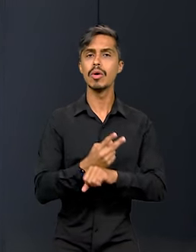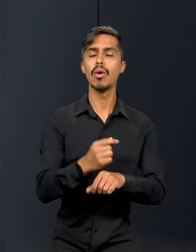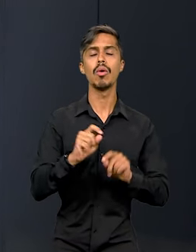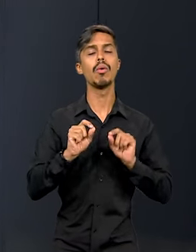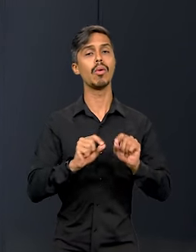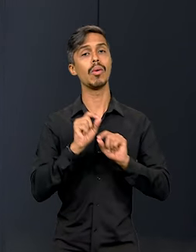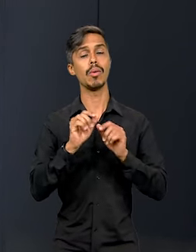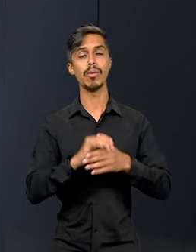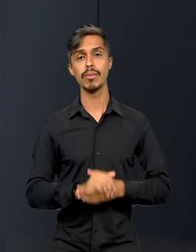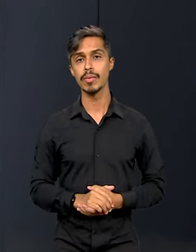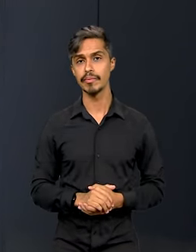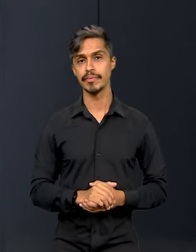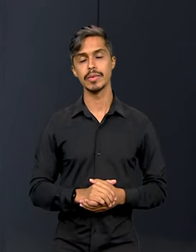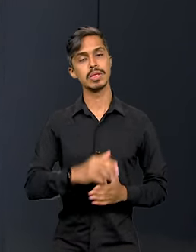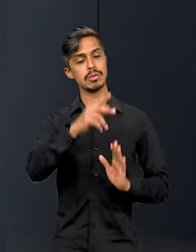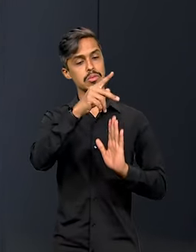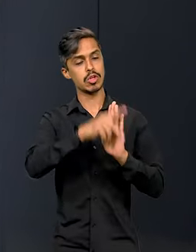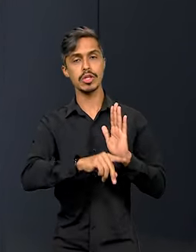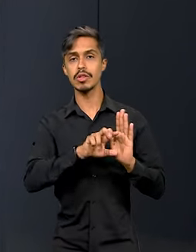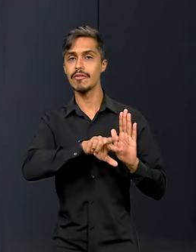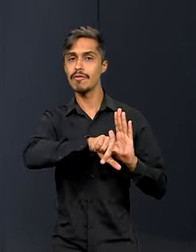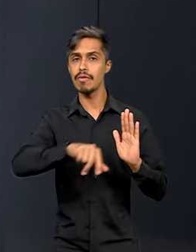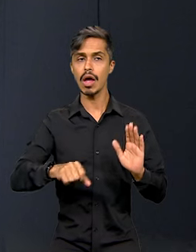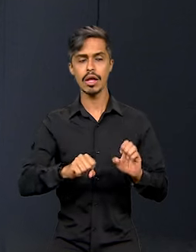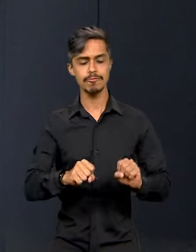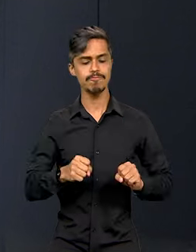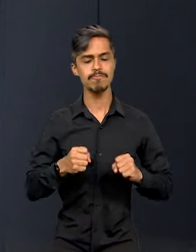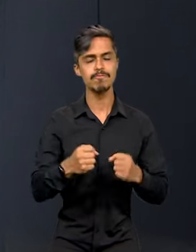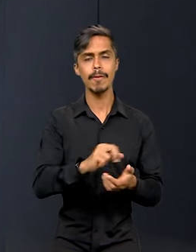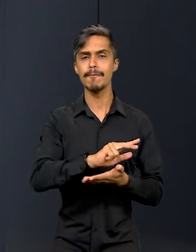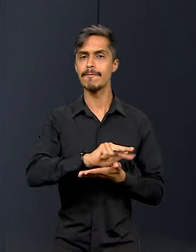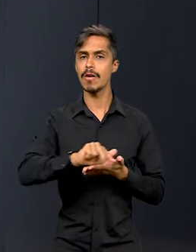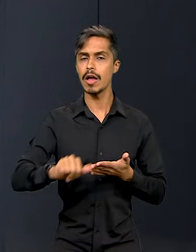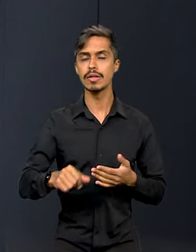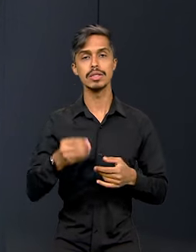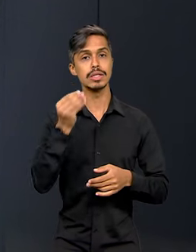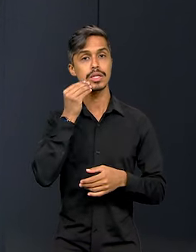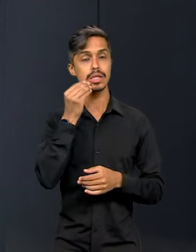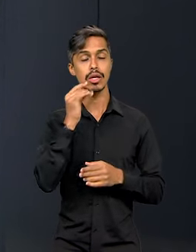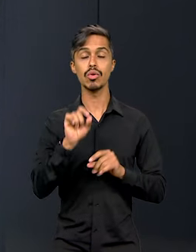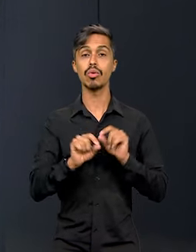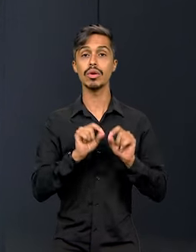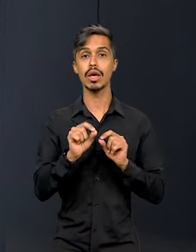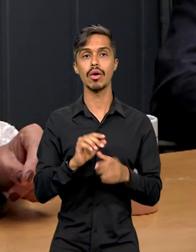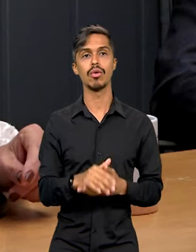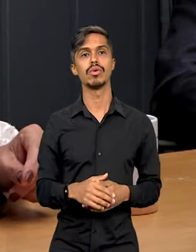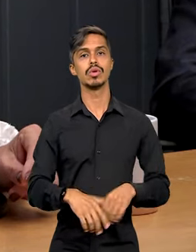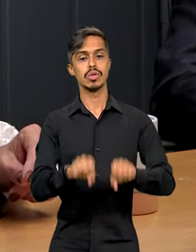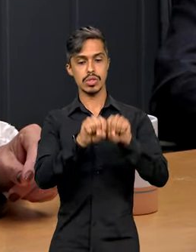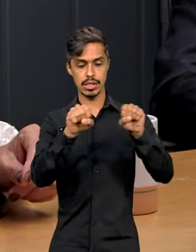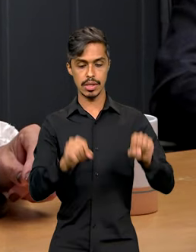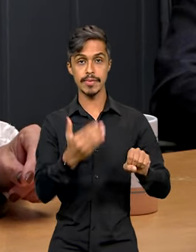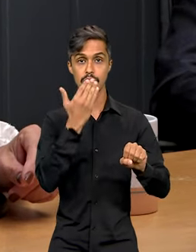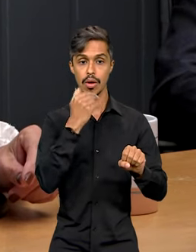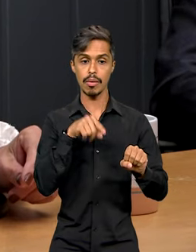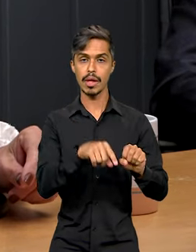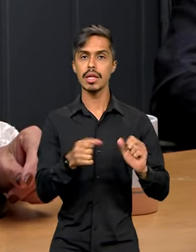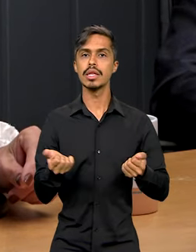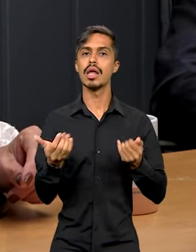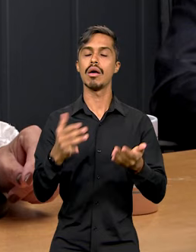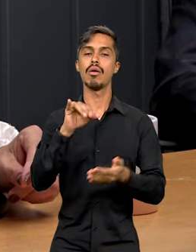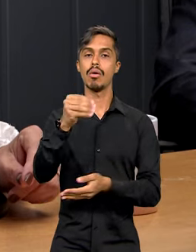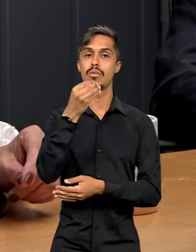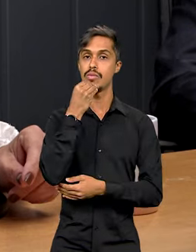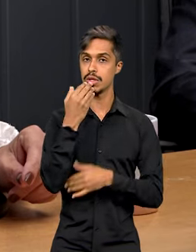desenvolver uma série de programas ações para que os sistemas alimentares possam ser uma oportunidade